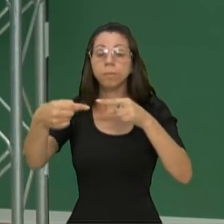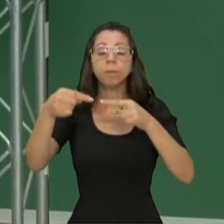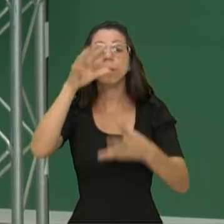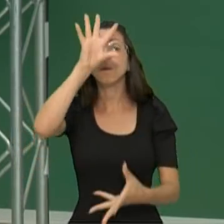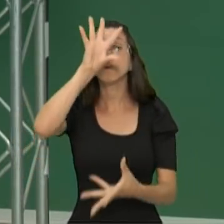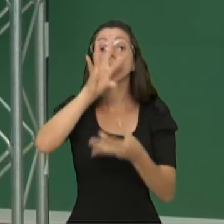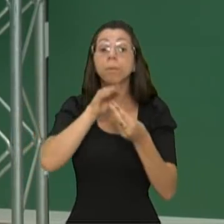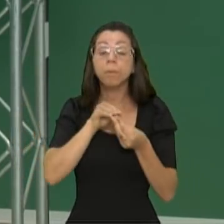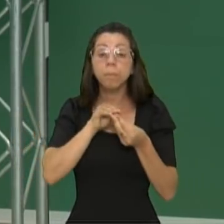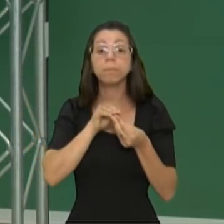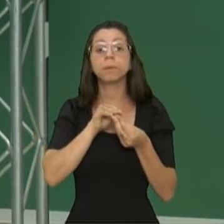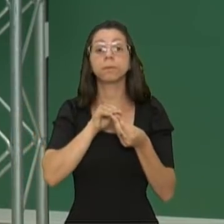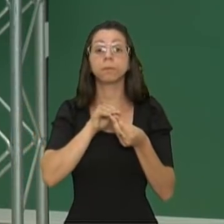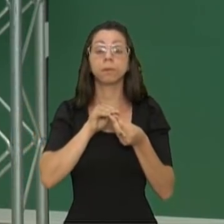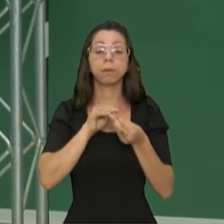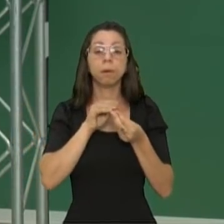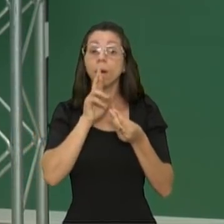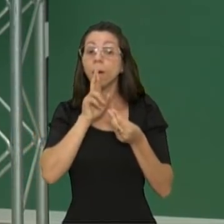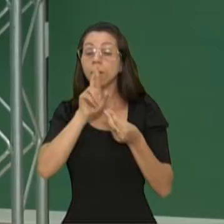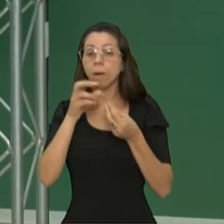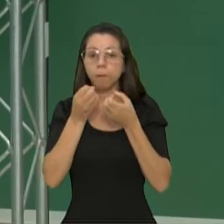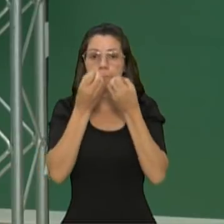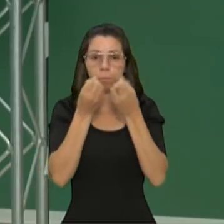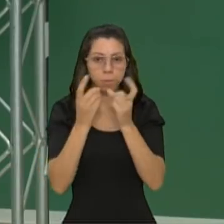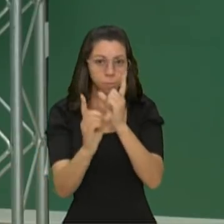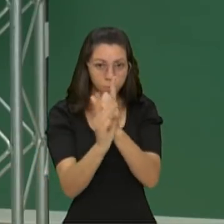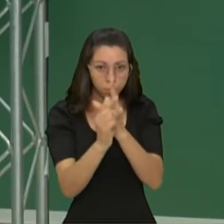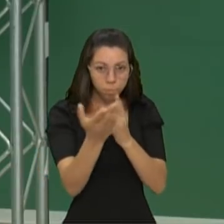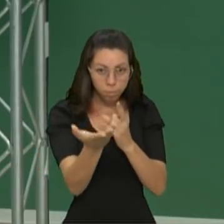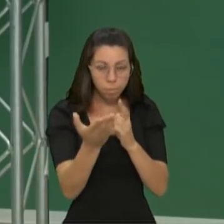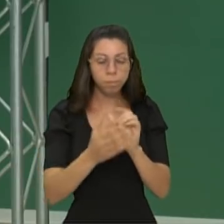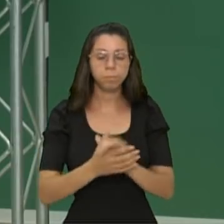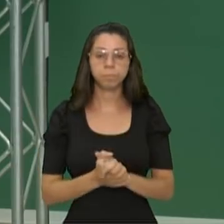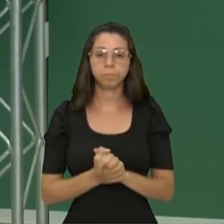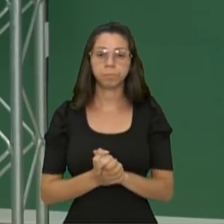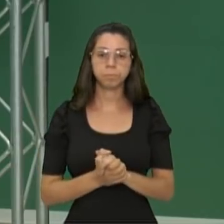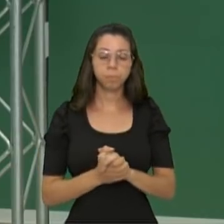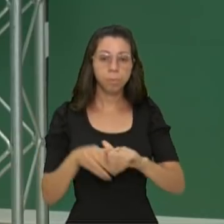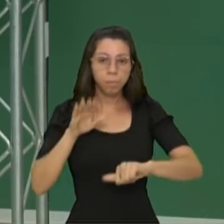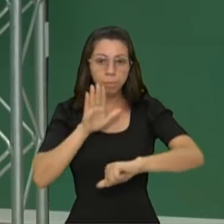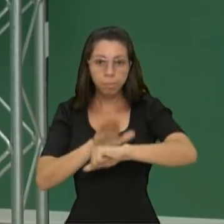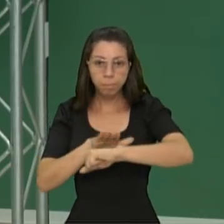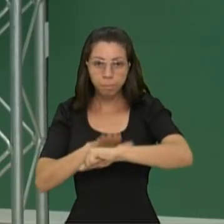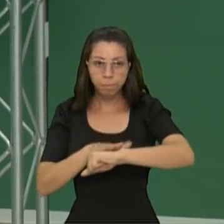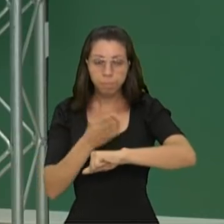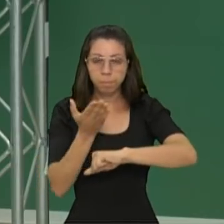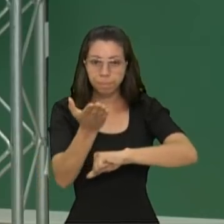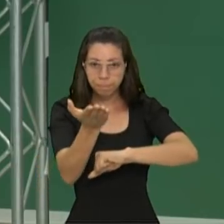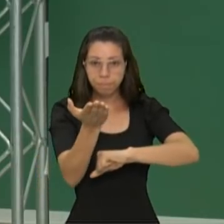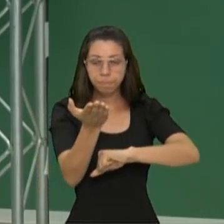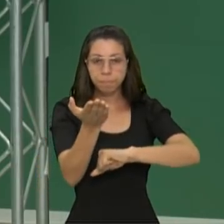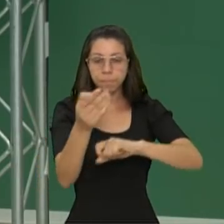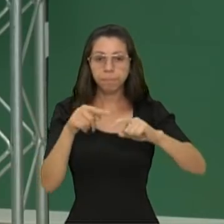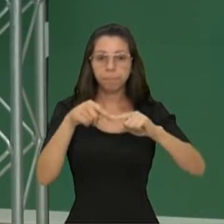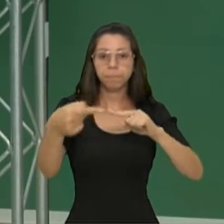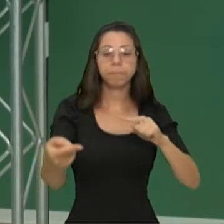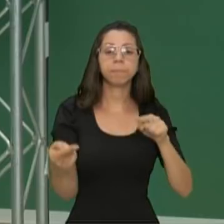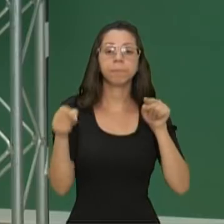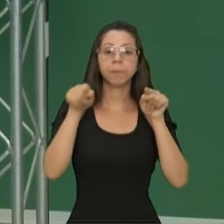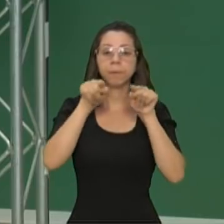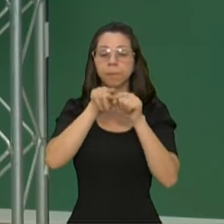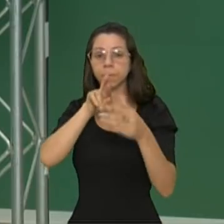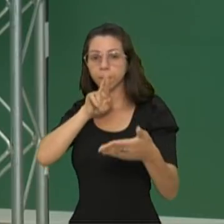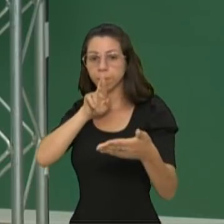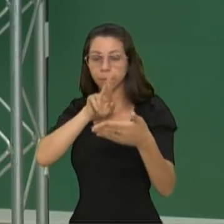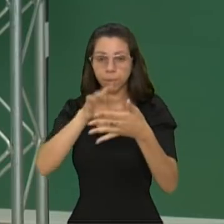você precisa interpretar os resultados que você encontrou. Ok? Um tempinho para vocês aí e nós já voltamos com